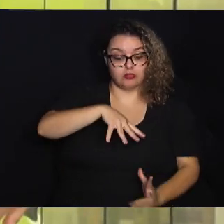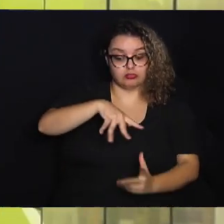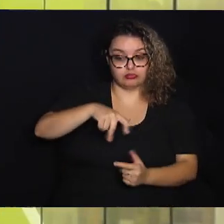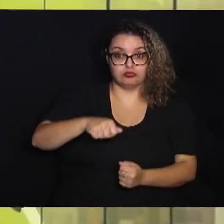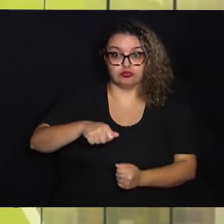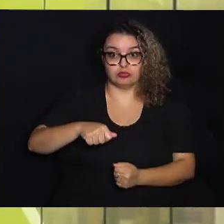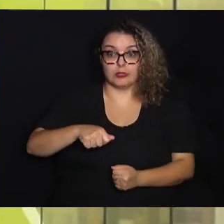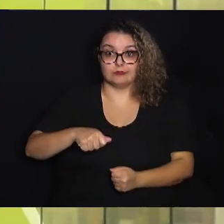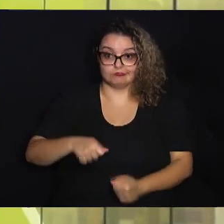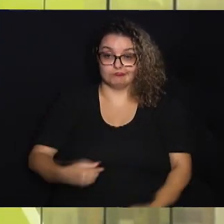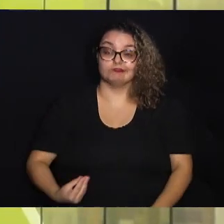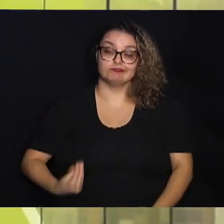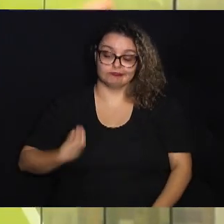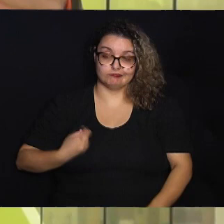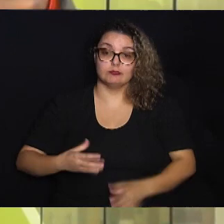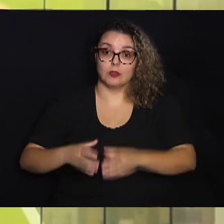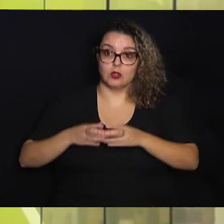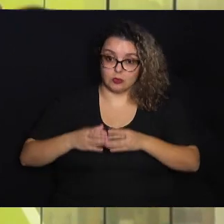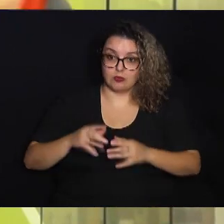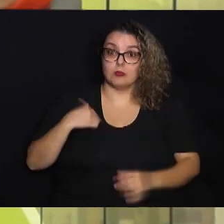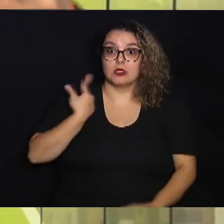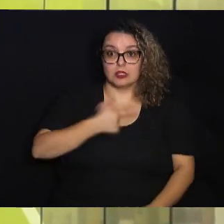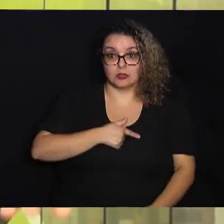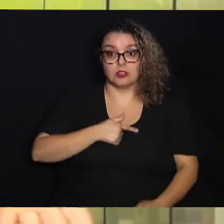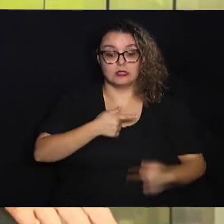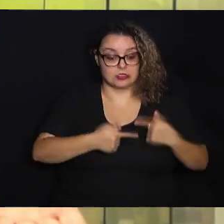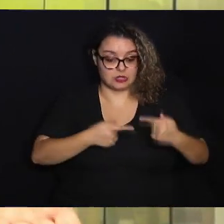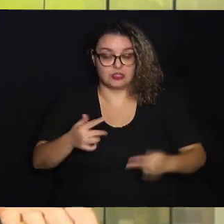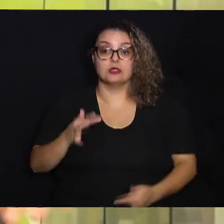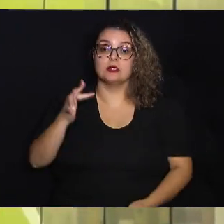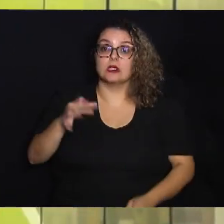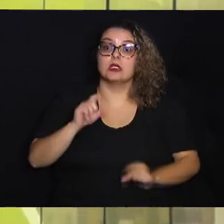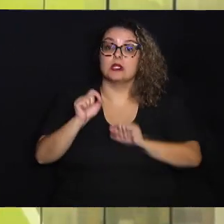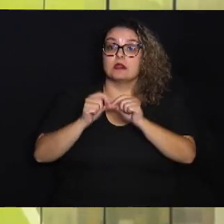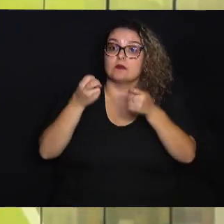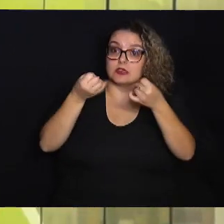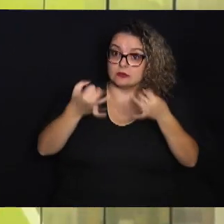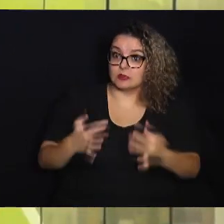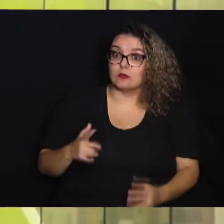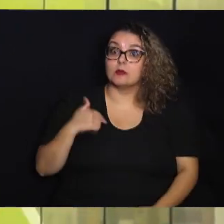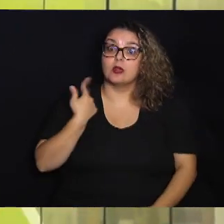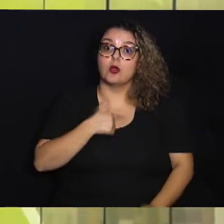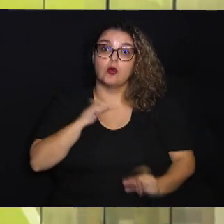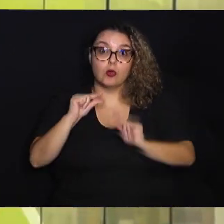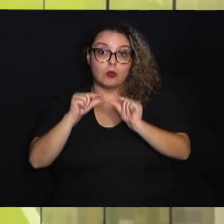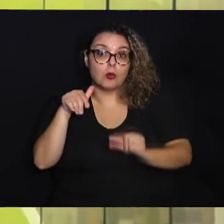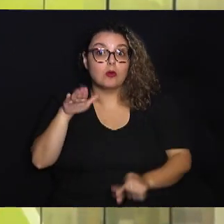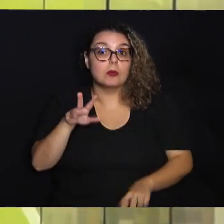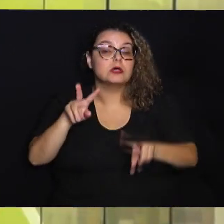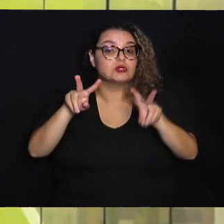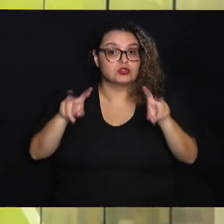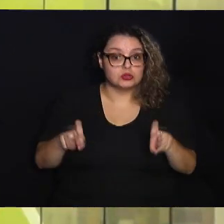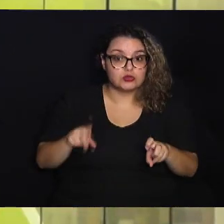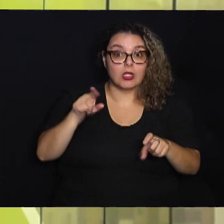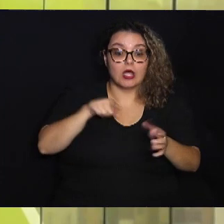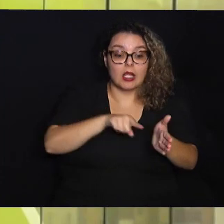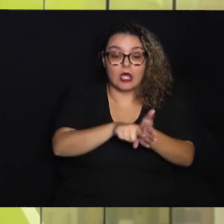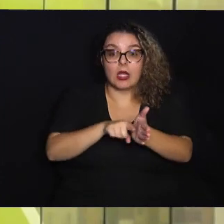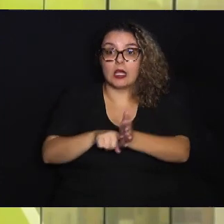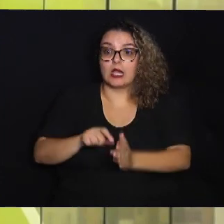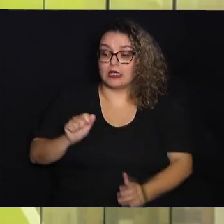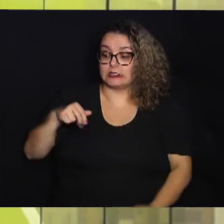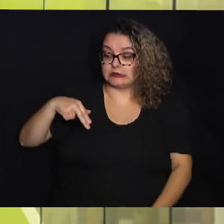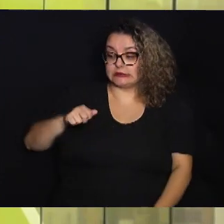o planeta um planeta habitável para nós e para gerações futuras. E quem vai esclarecer para a gente hoje um pouco mais sobre o tema